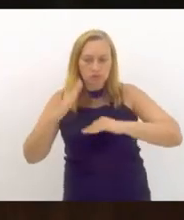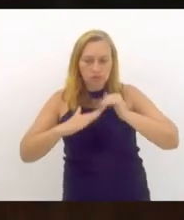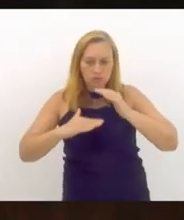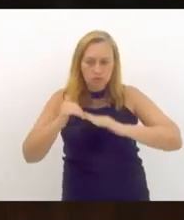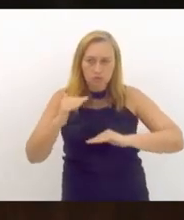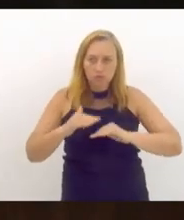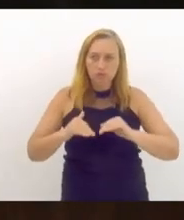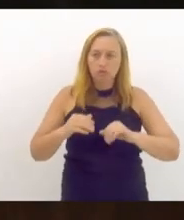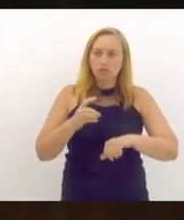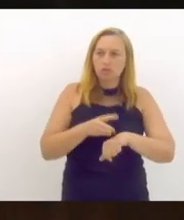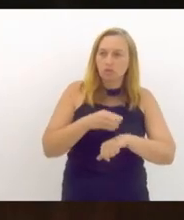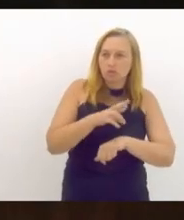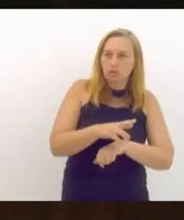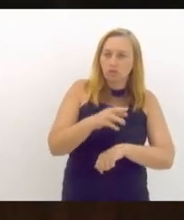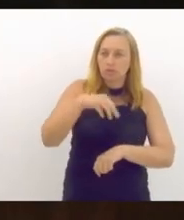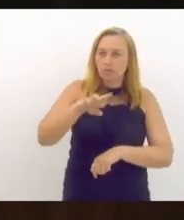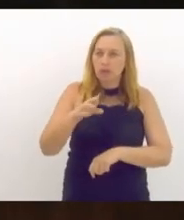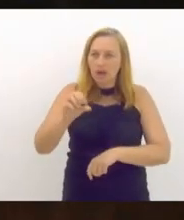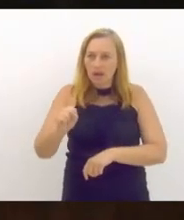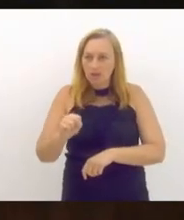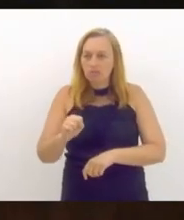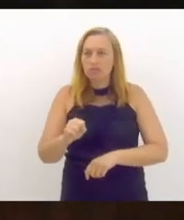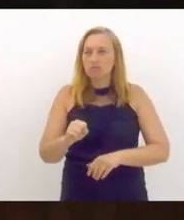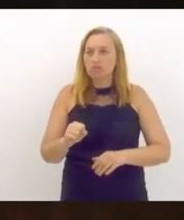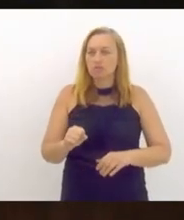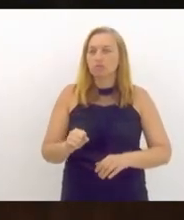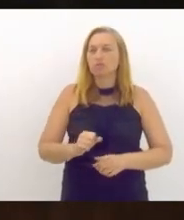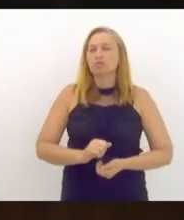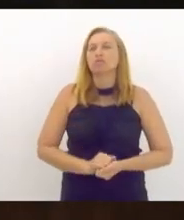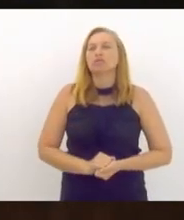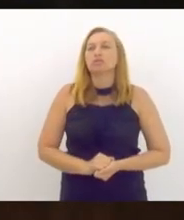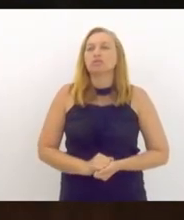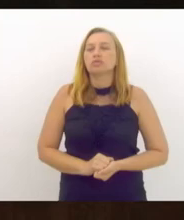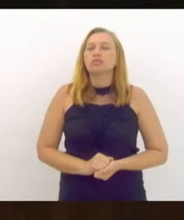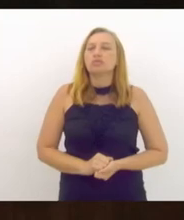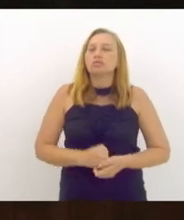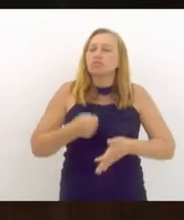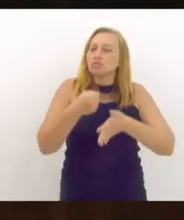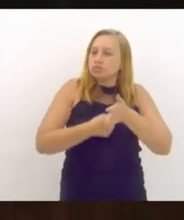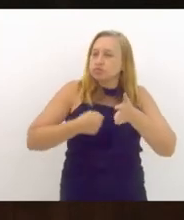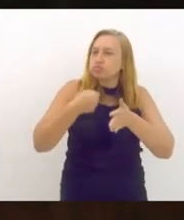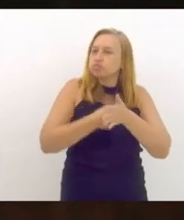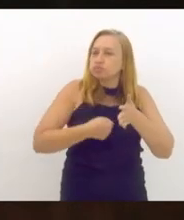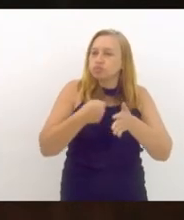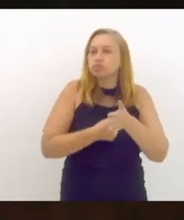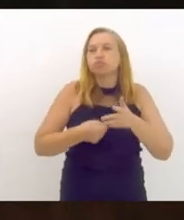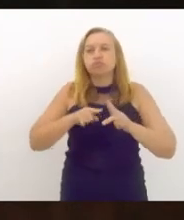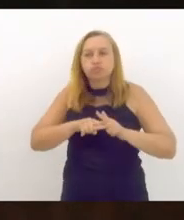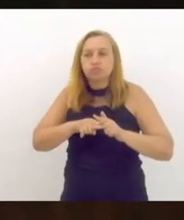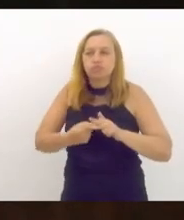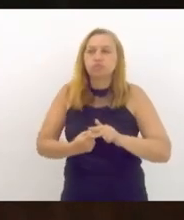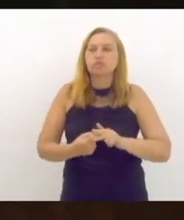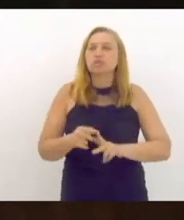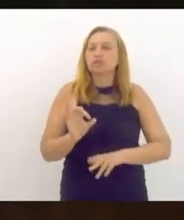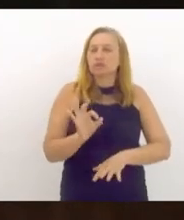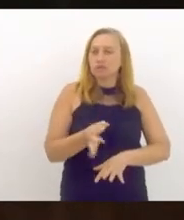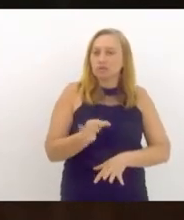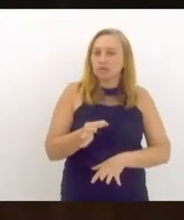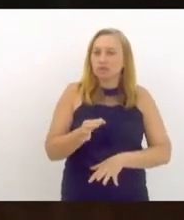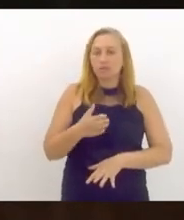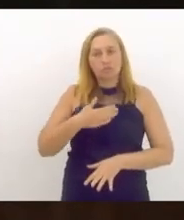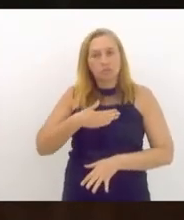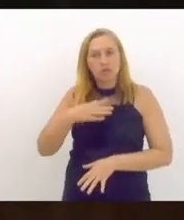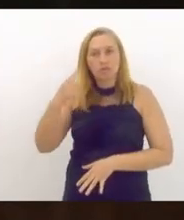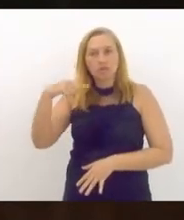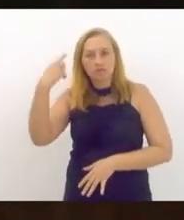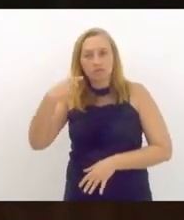Marcos Brito veio de baixo, né, buscando sempre o seu aperfeiçoamento, inclusive foi meu